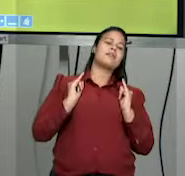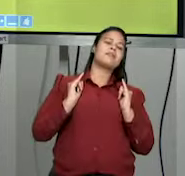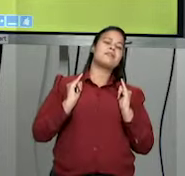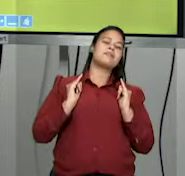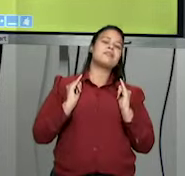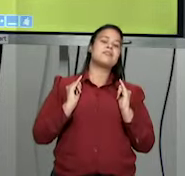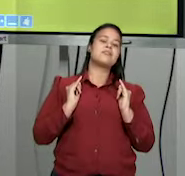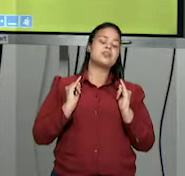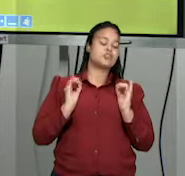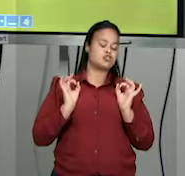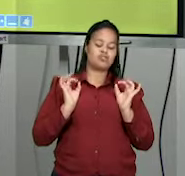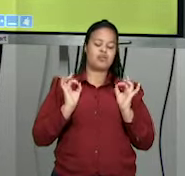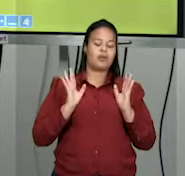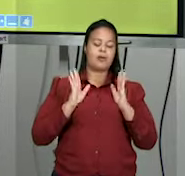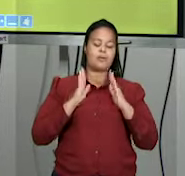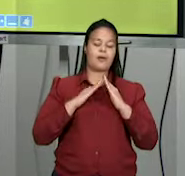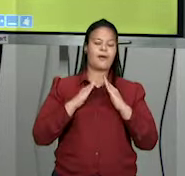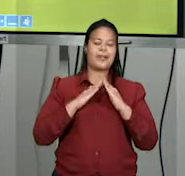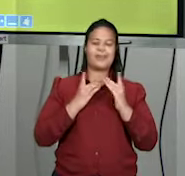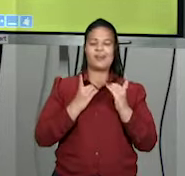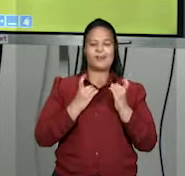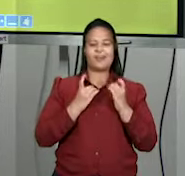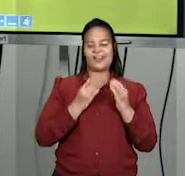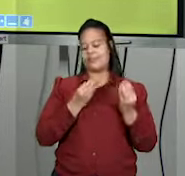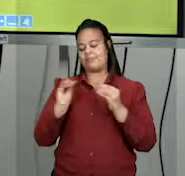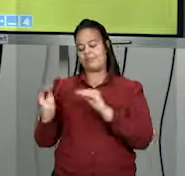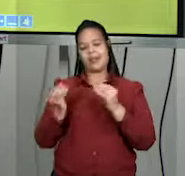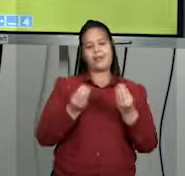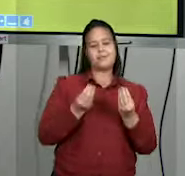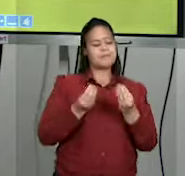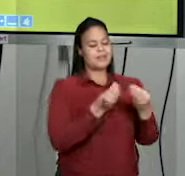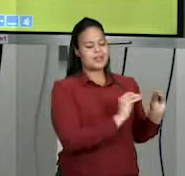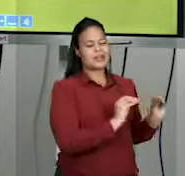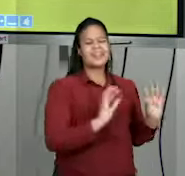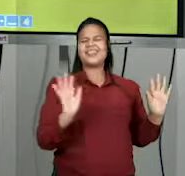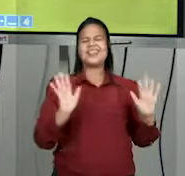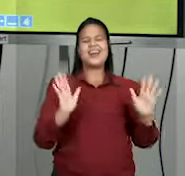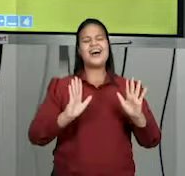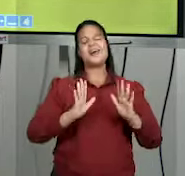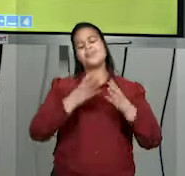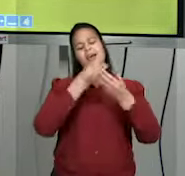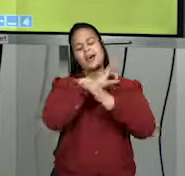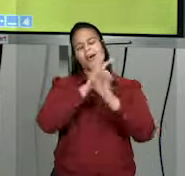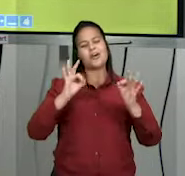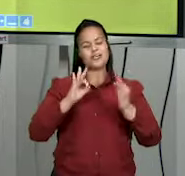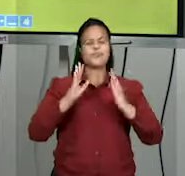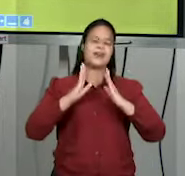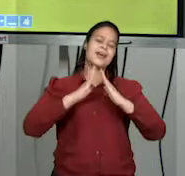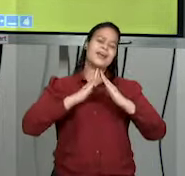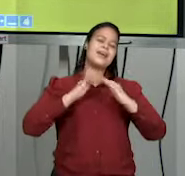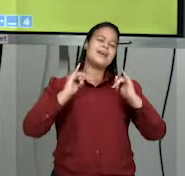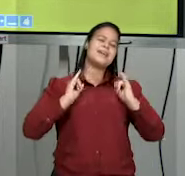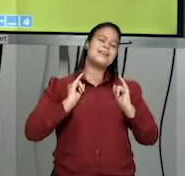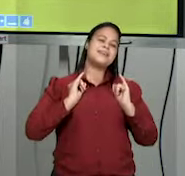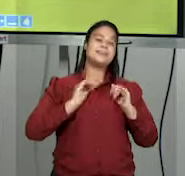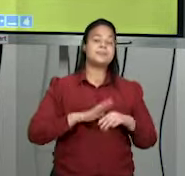em um só lugar. E aqui também, ele desenvolveu tecnologias para plantar esses alimentos.